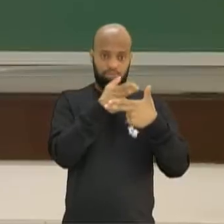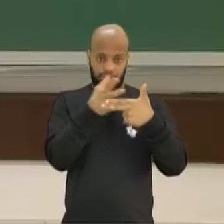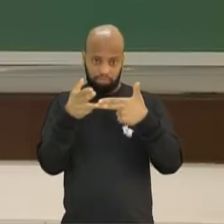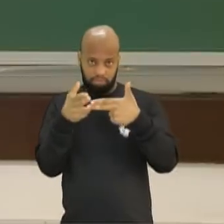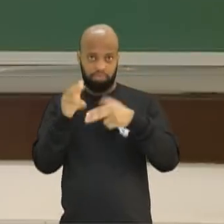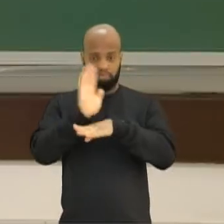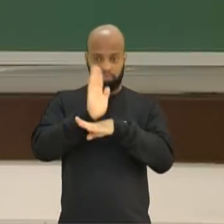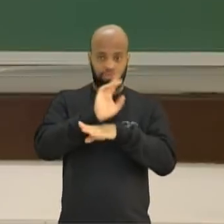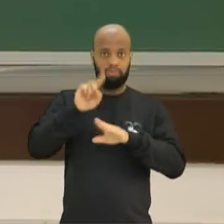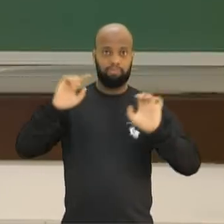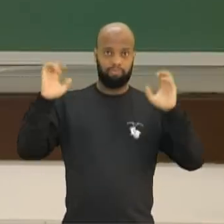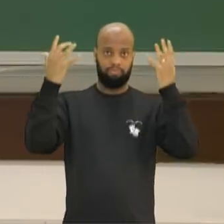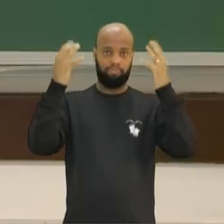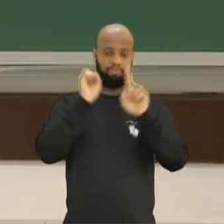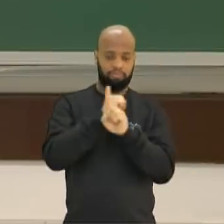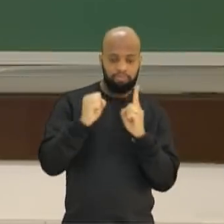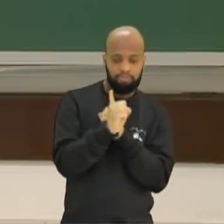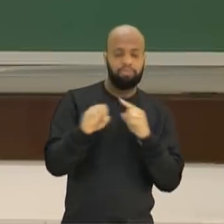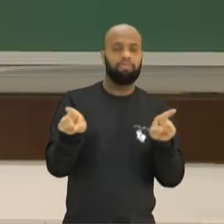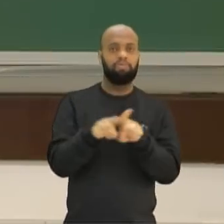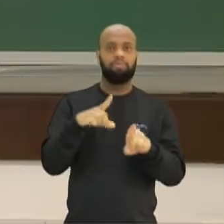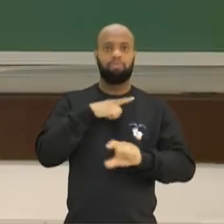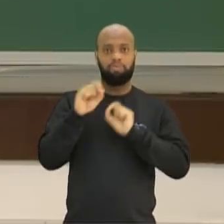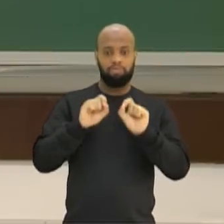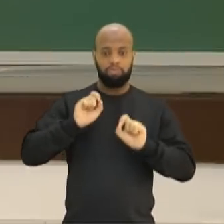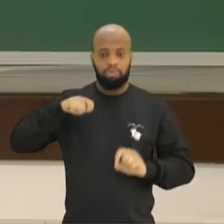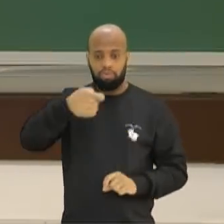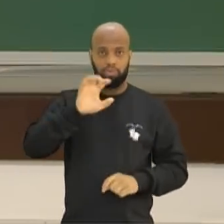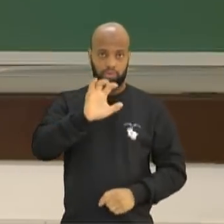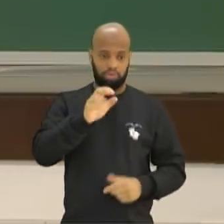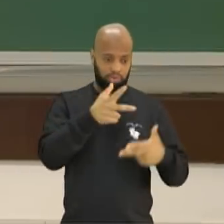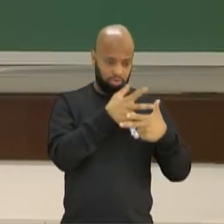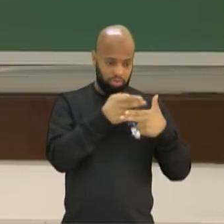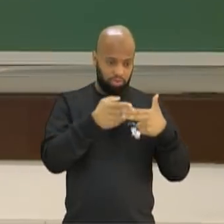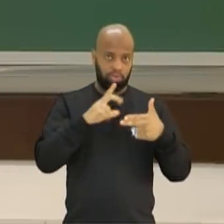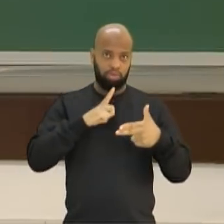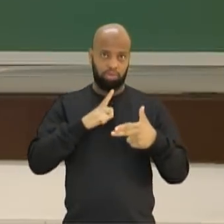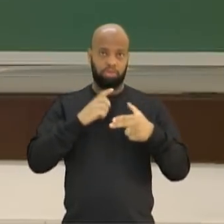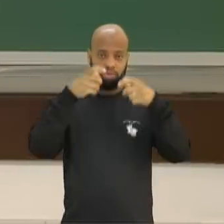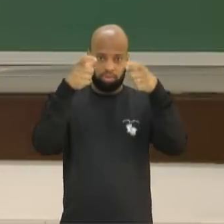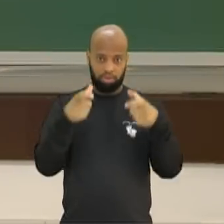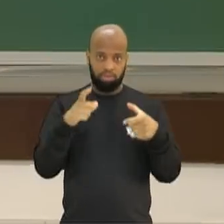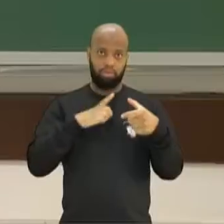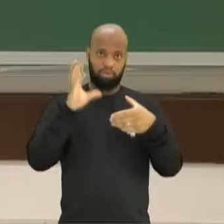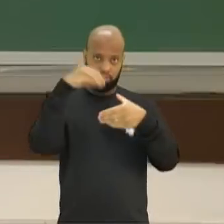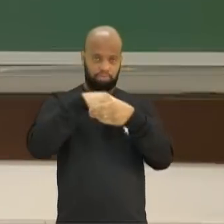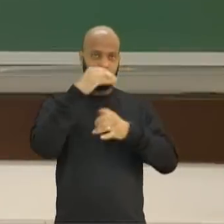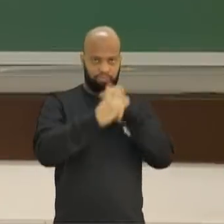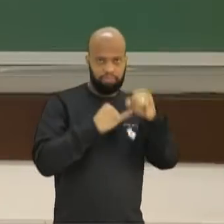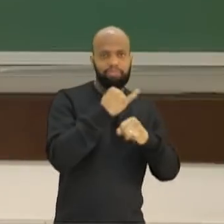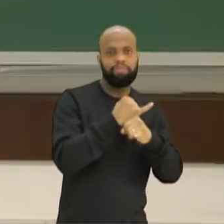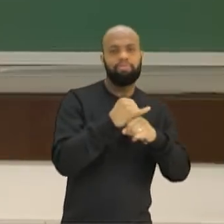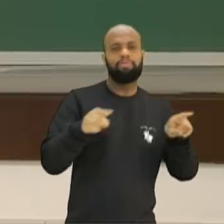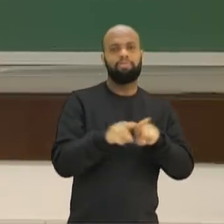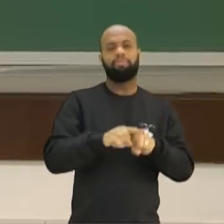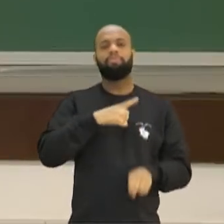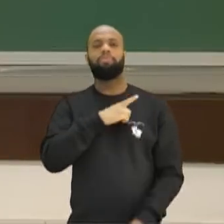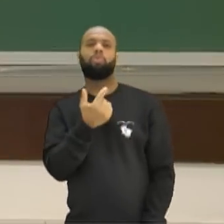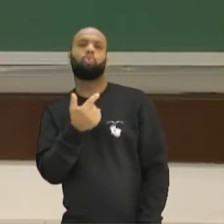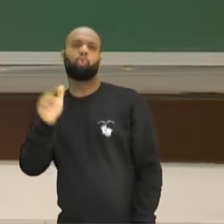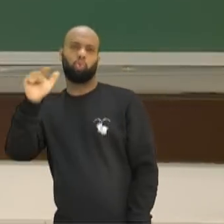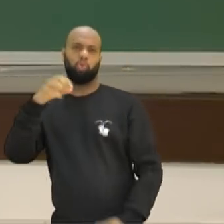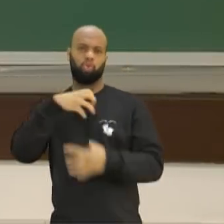evento social, ele se remete tanto a essas séries e filmes que são transmitidas ali pela internet, como